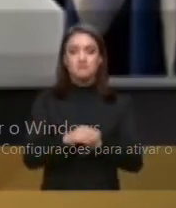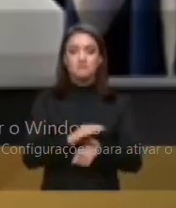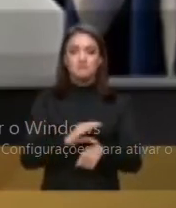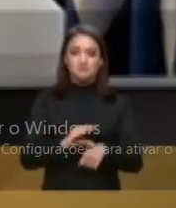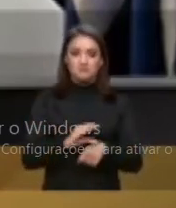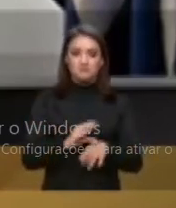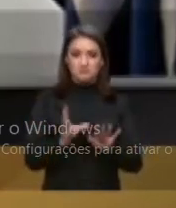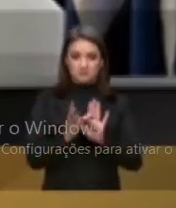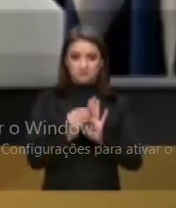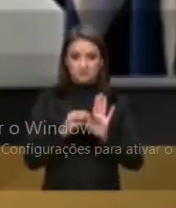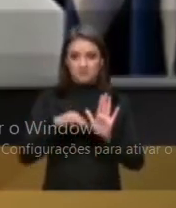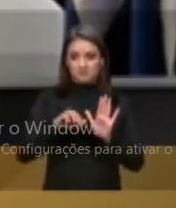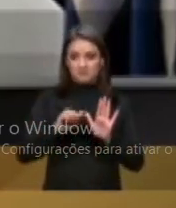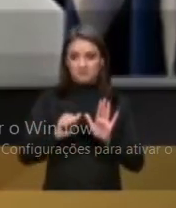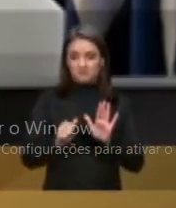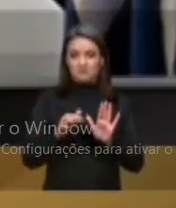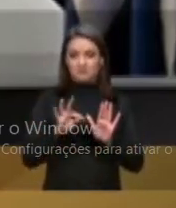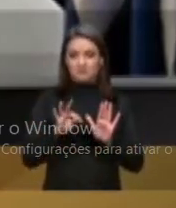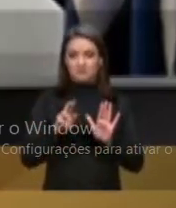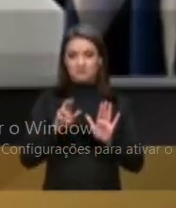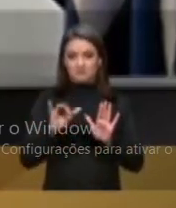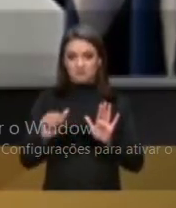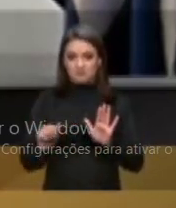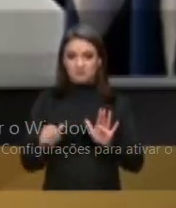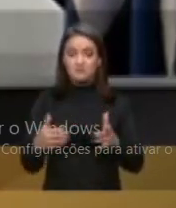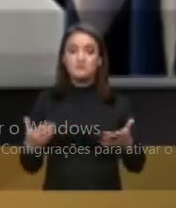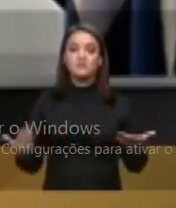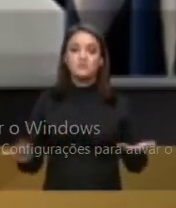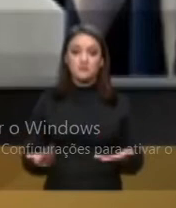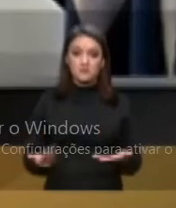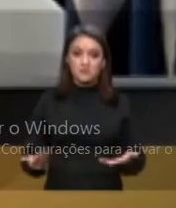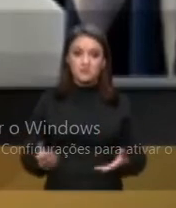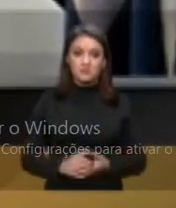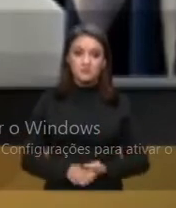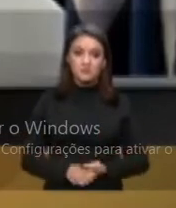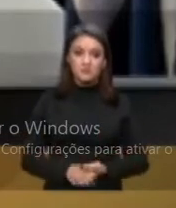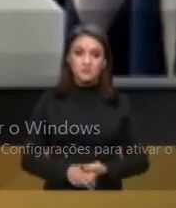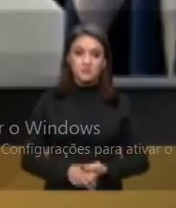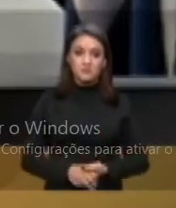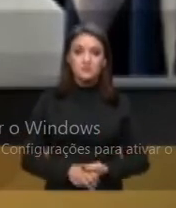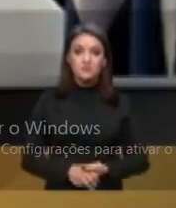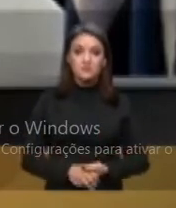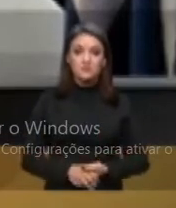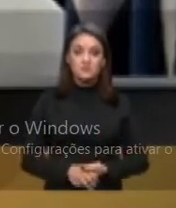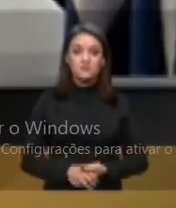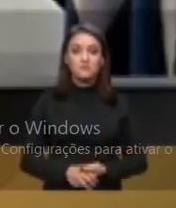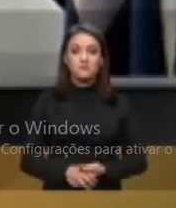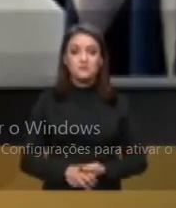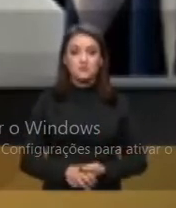inconstitucionalidade material. E aqui eu apresento